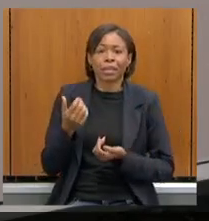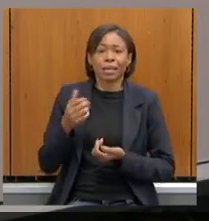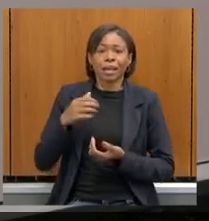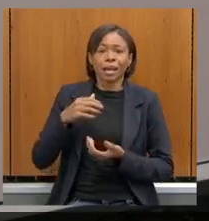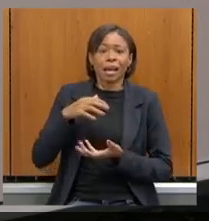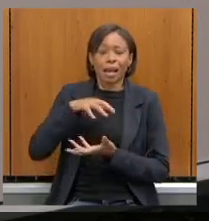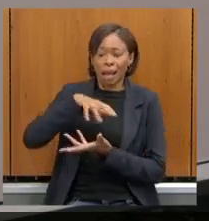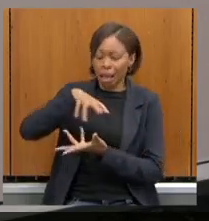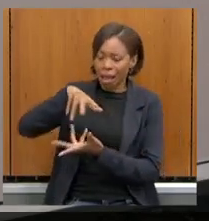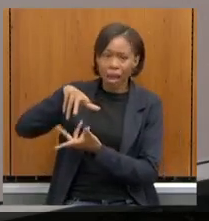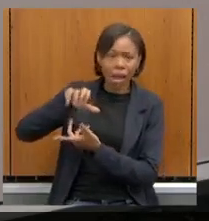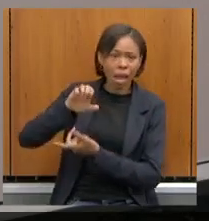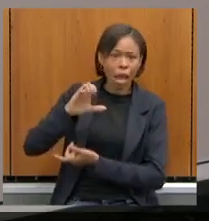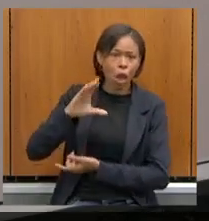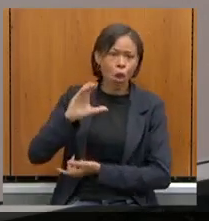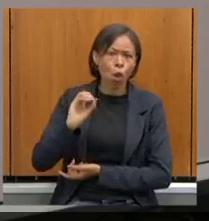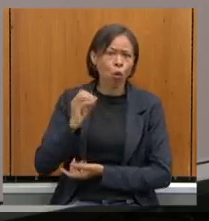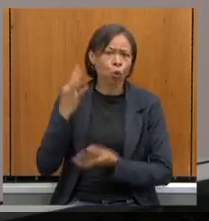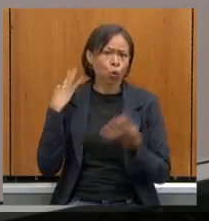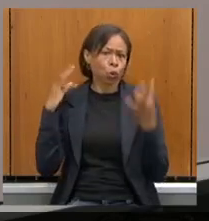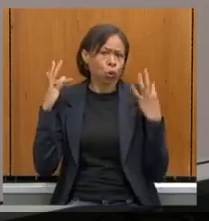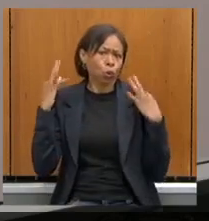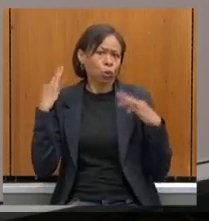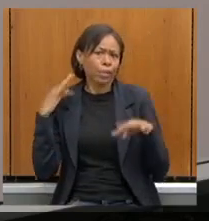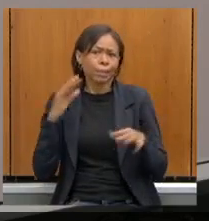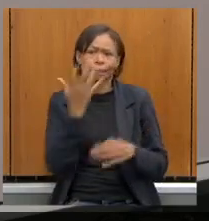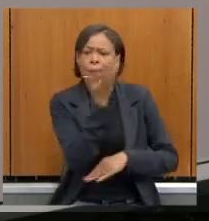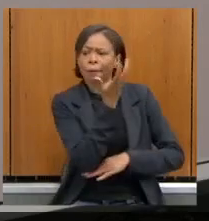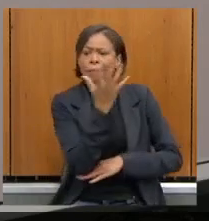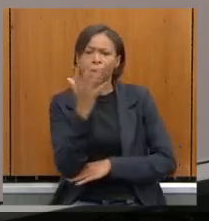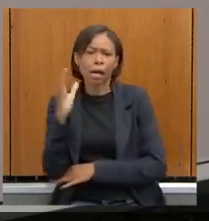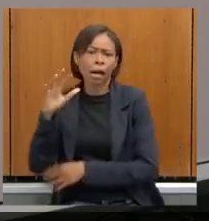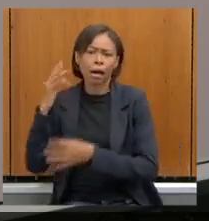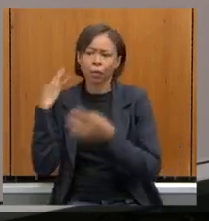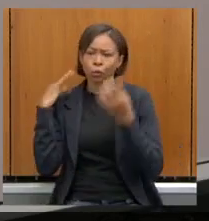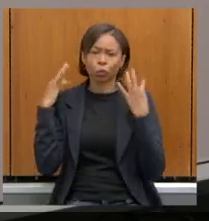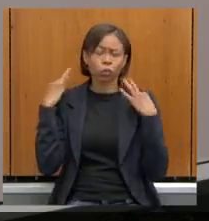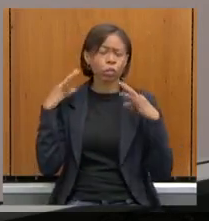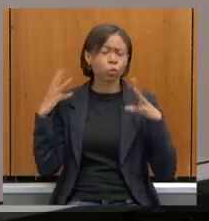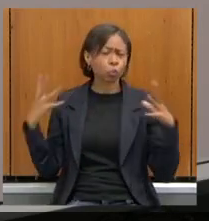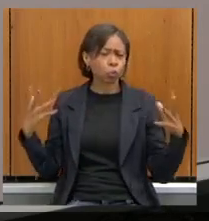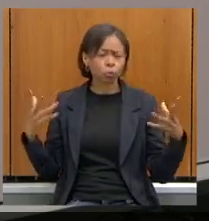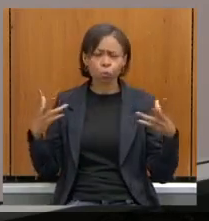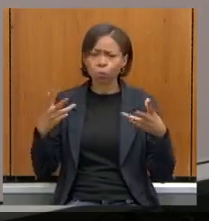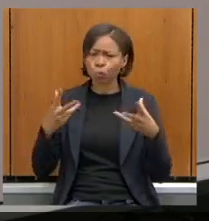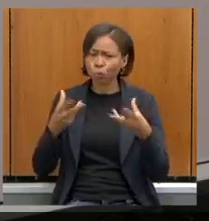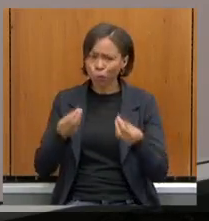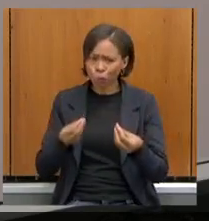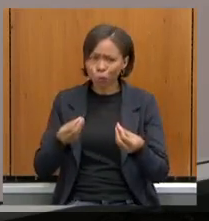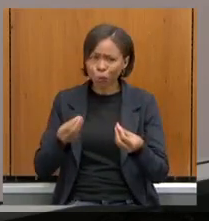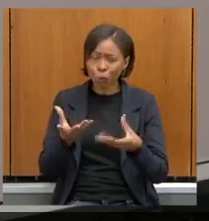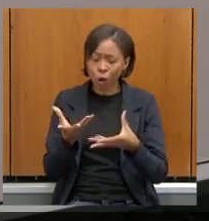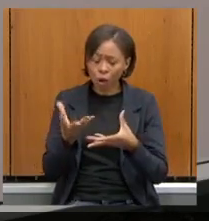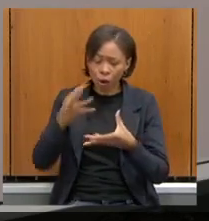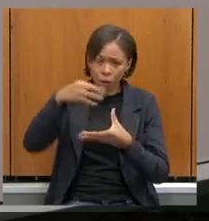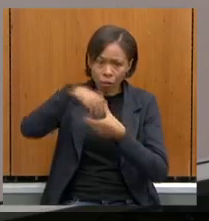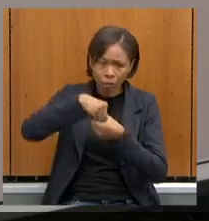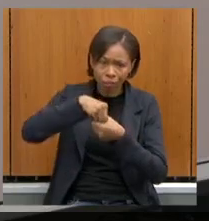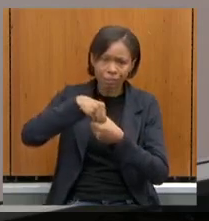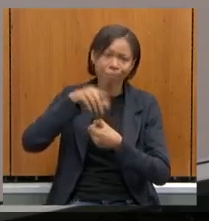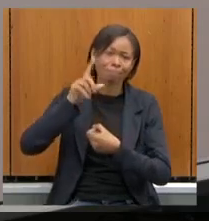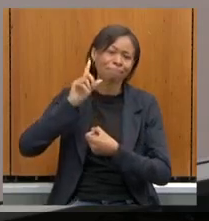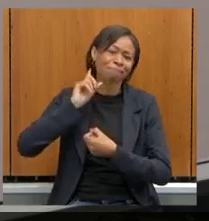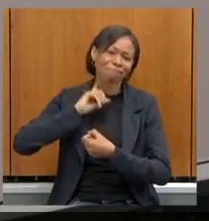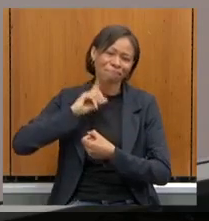turismo de natureza, mas todos eles também compreendidos como Minas Gerais e que